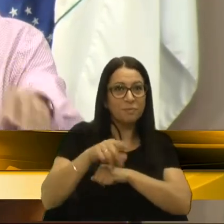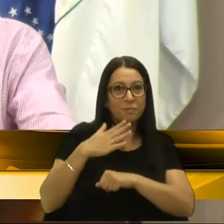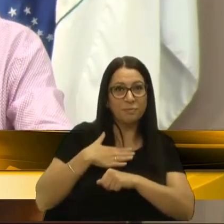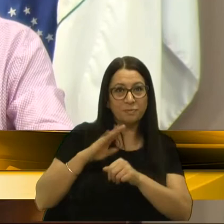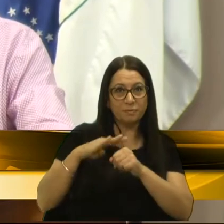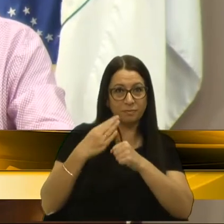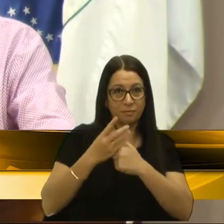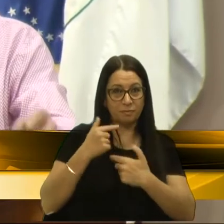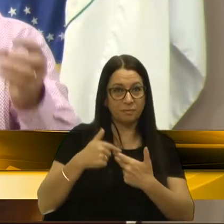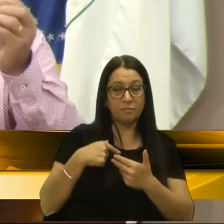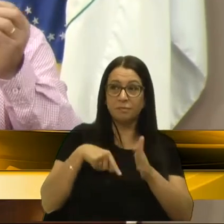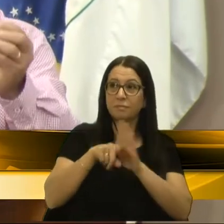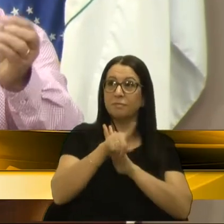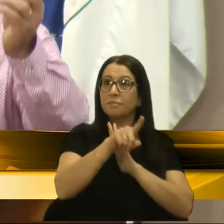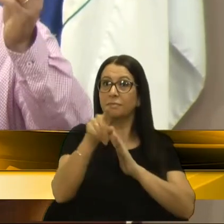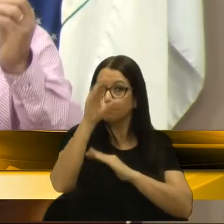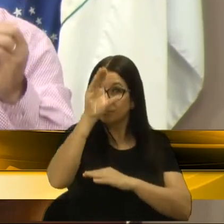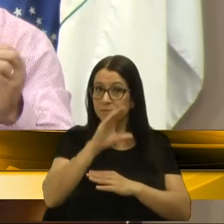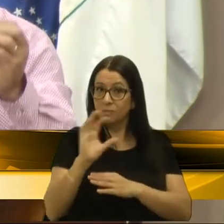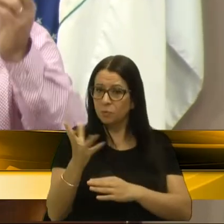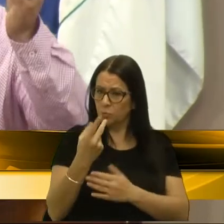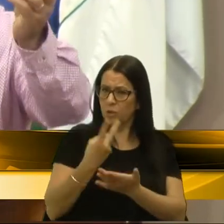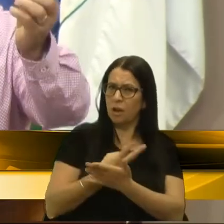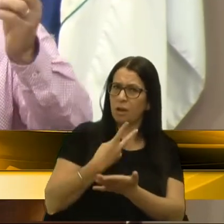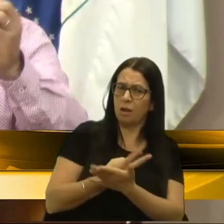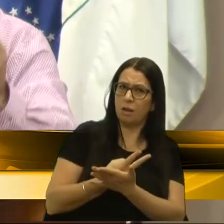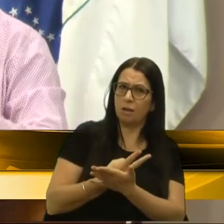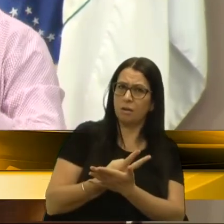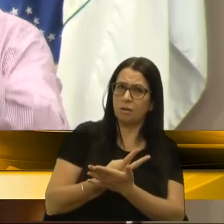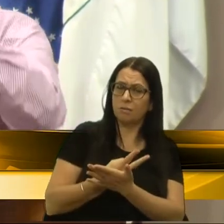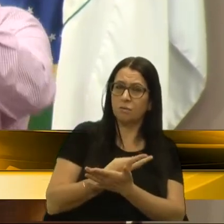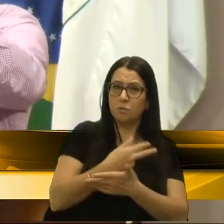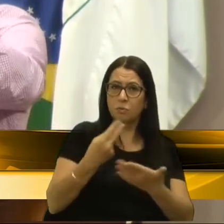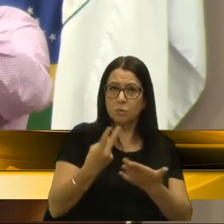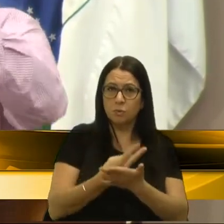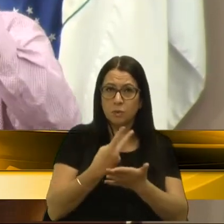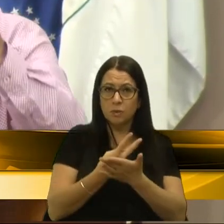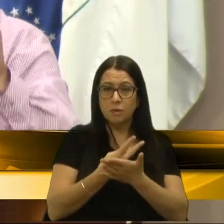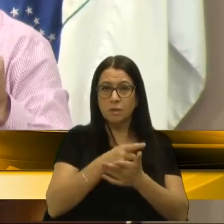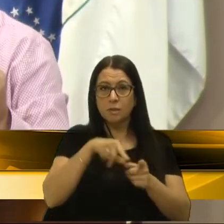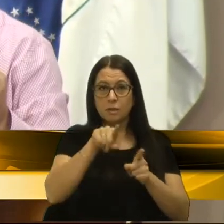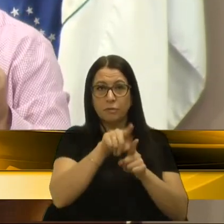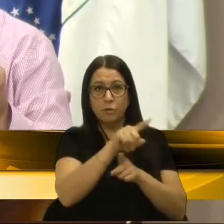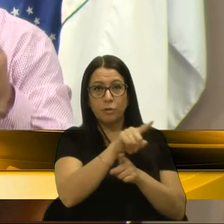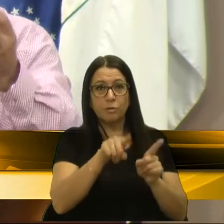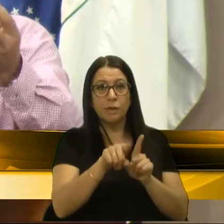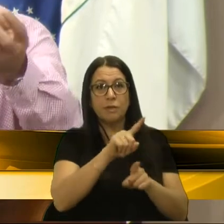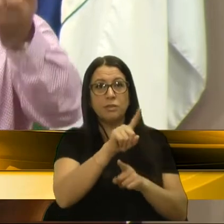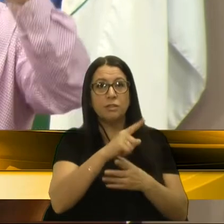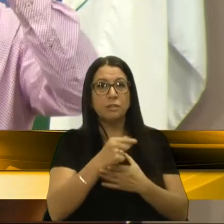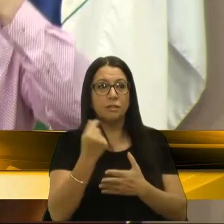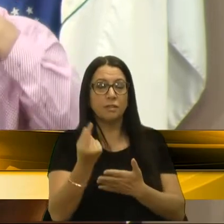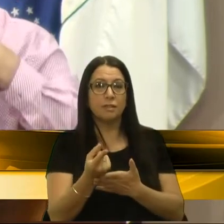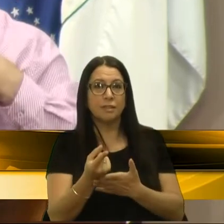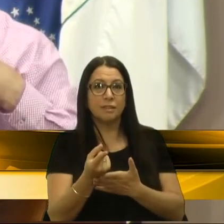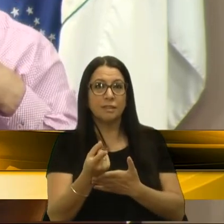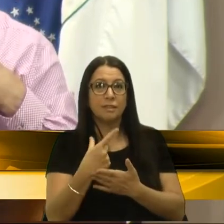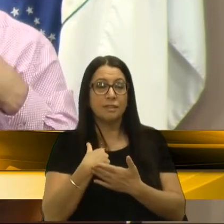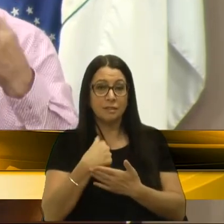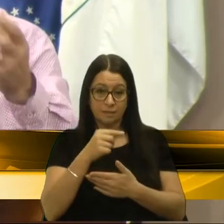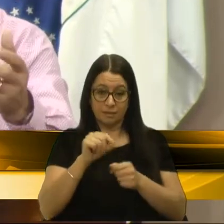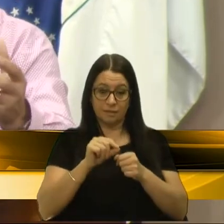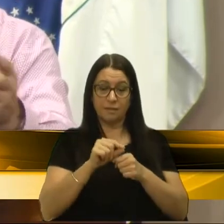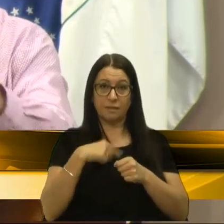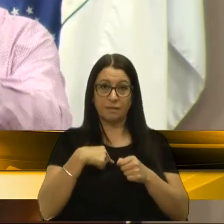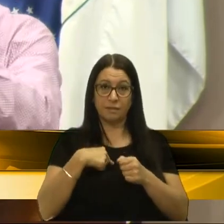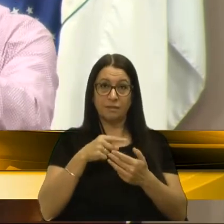esse cidadão, se tudo está errado, algo está errado, o poder público não alcança, o que eu estou fazendo